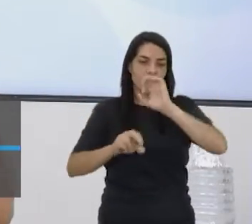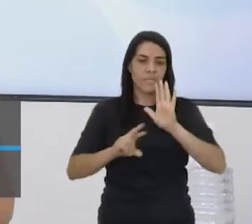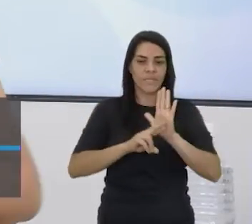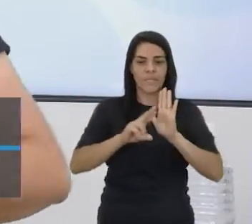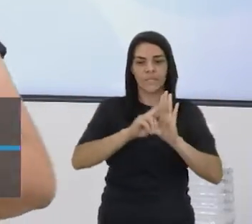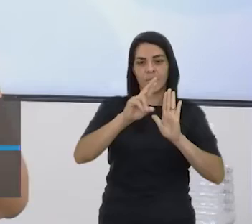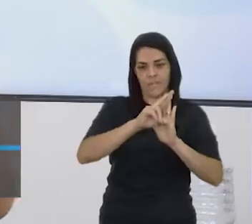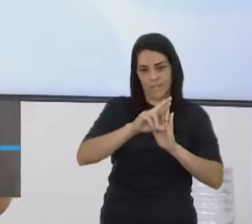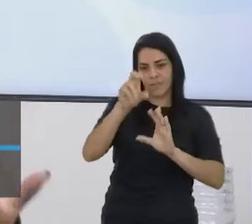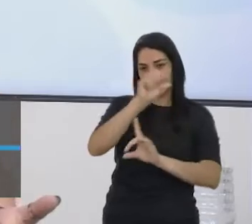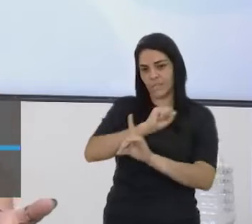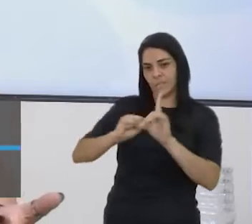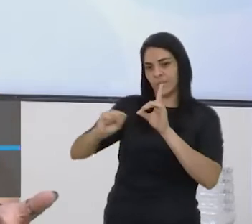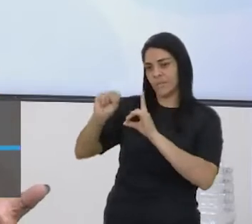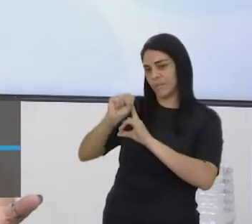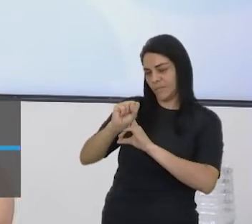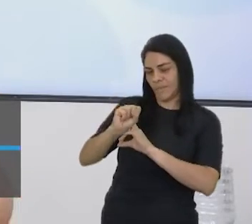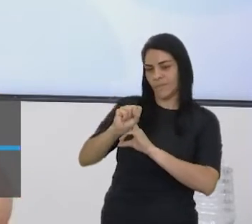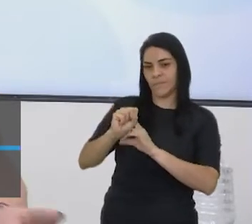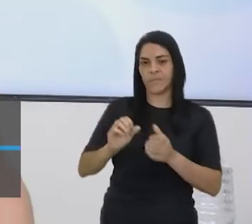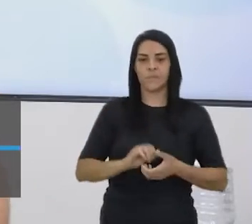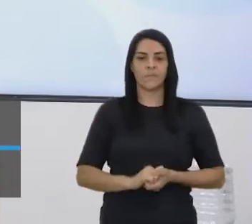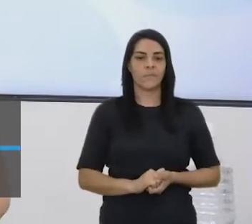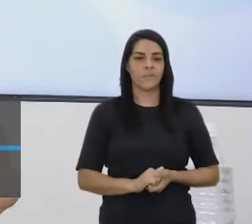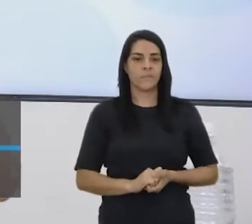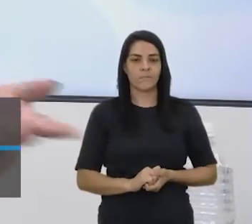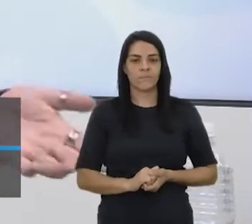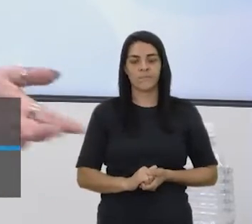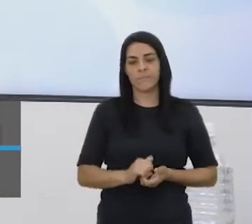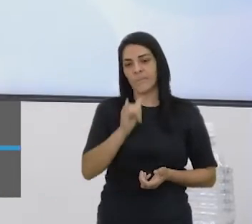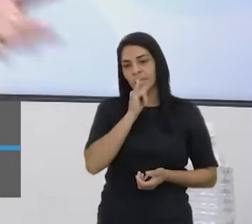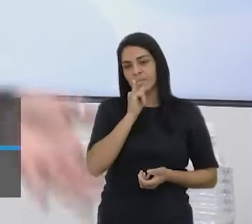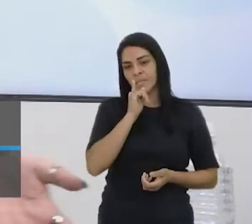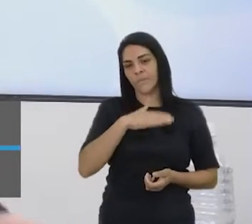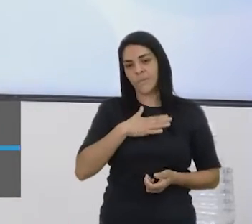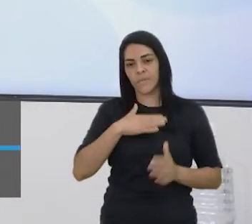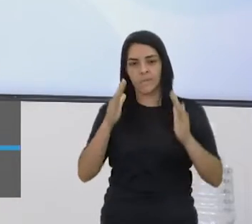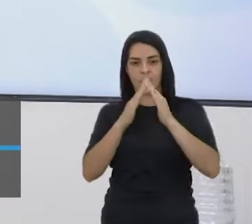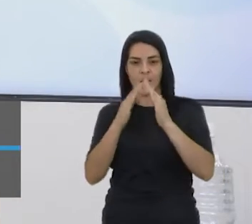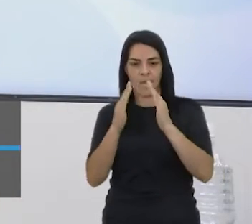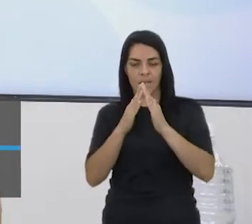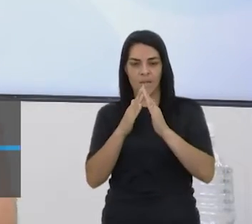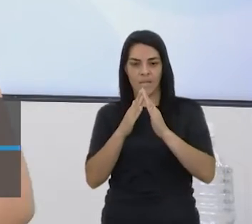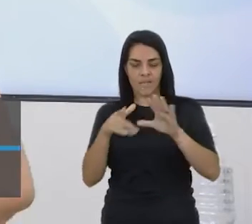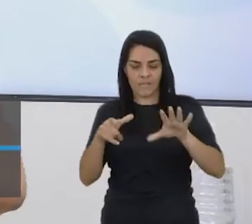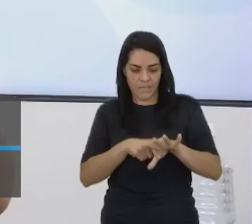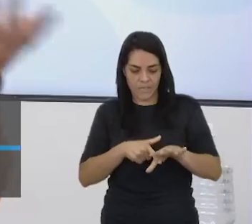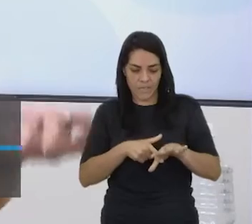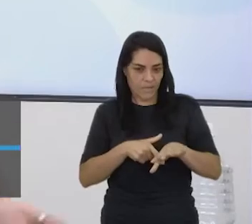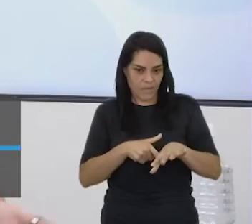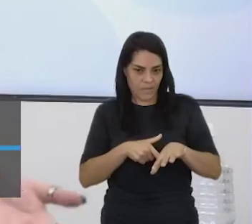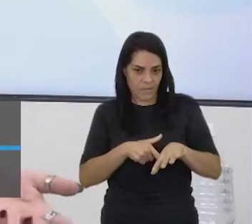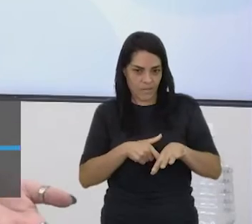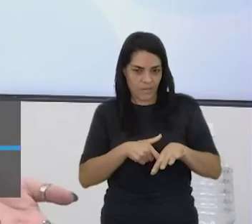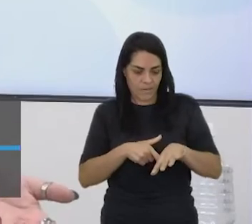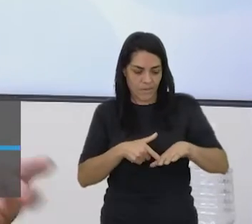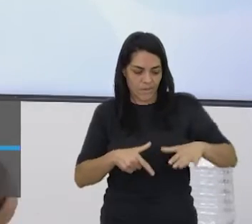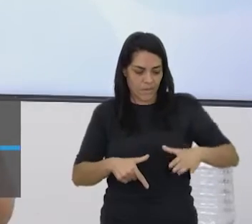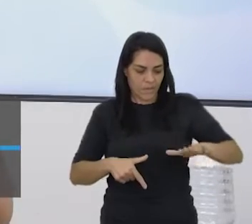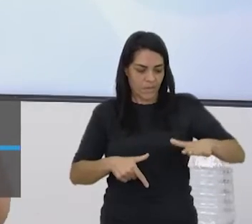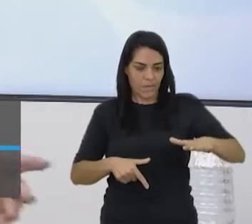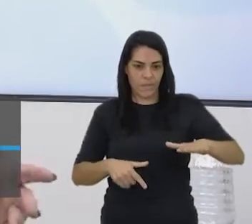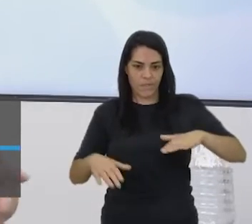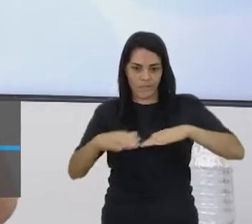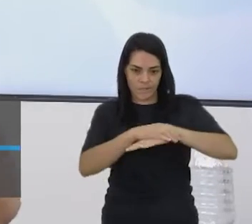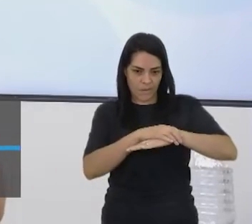sociais e não só essas regras sociais por exemplo na minha casa o ano descalço da minha casa eu faço o que eu quiser tá